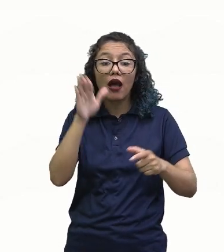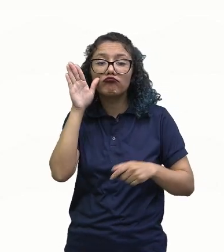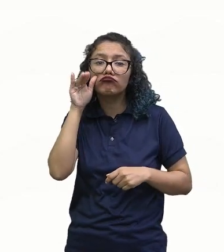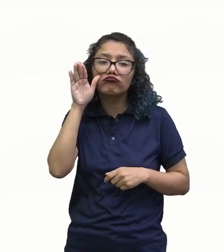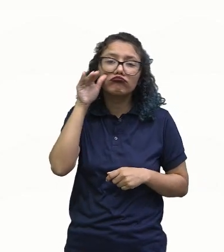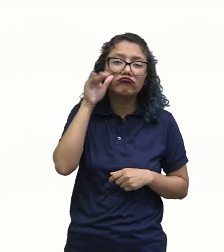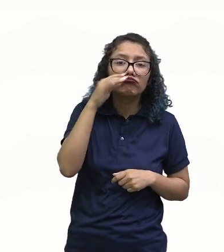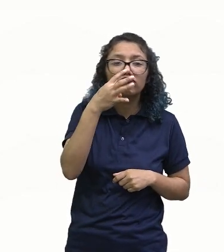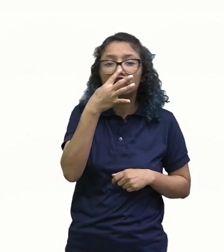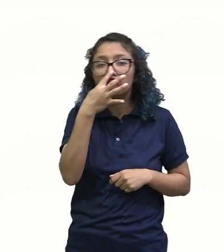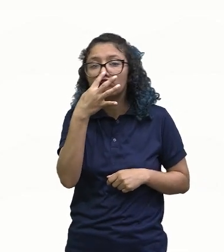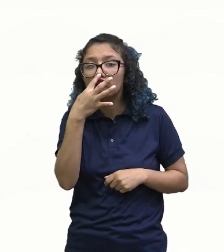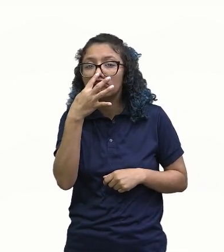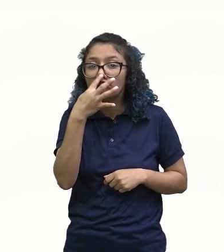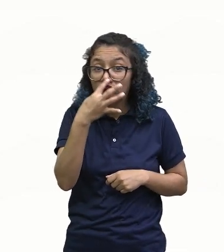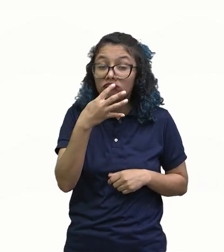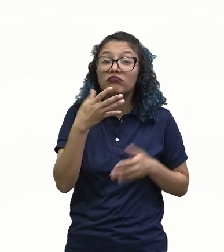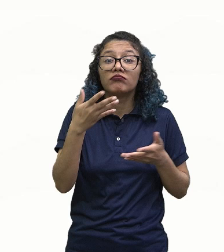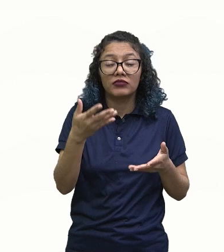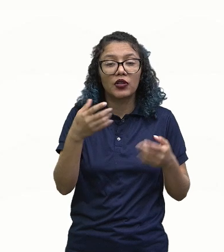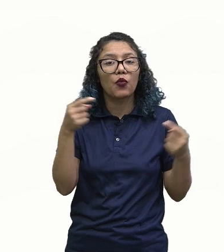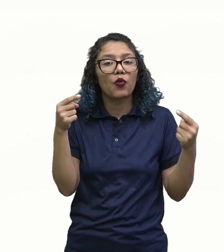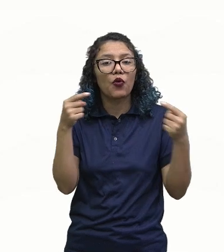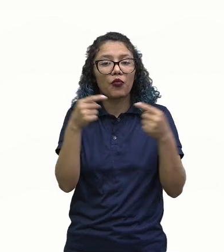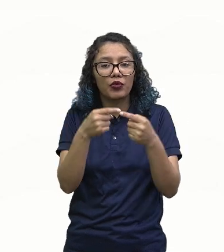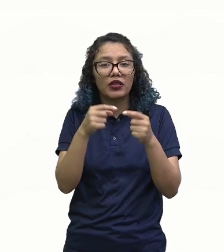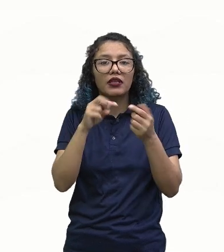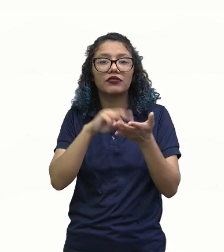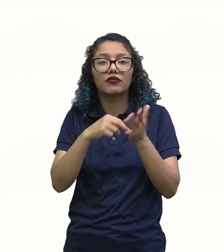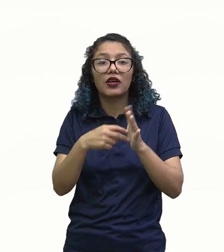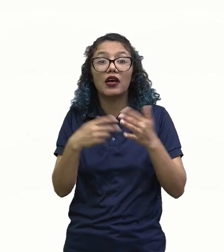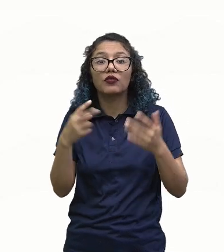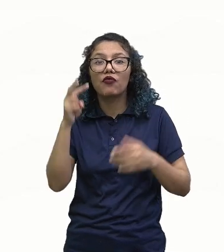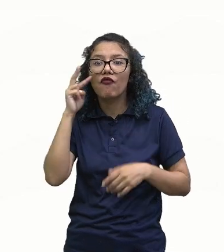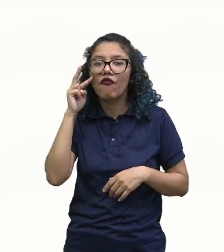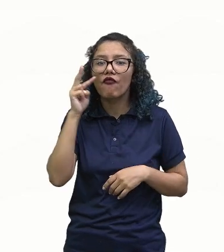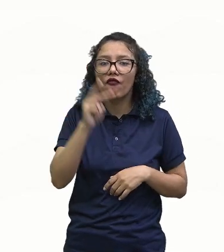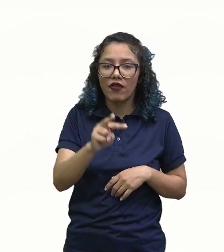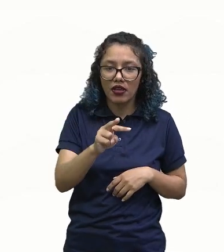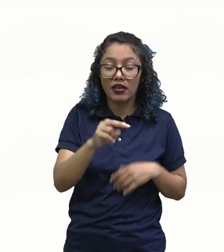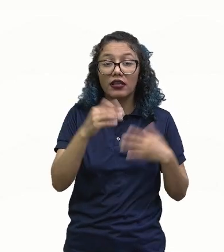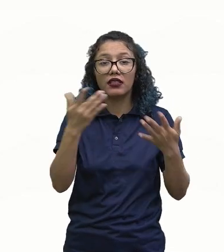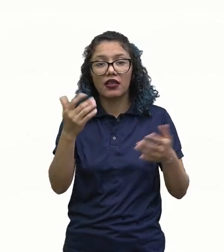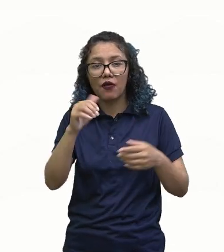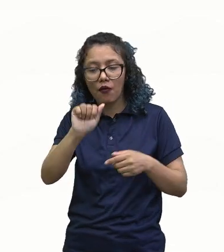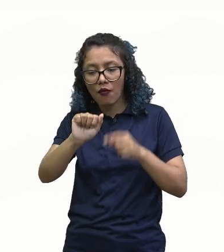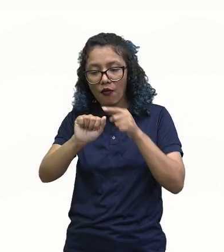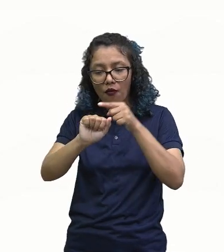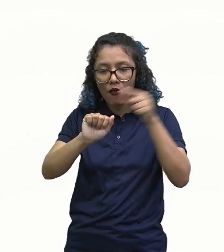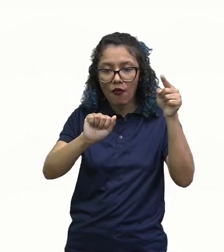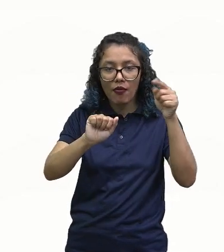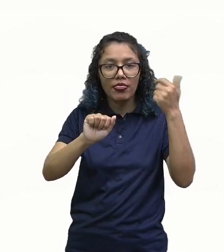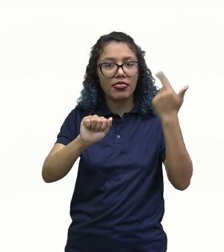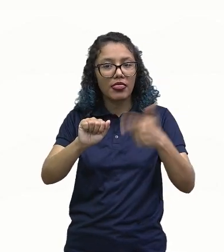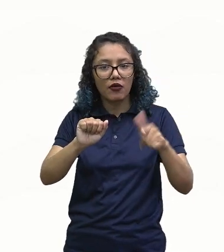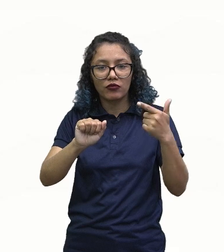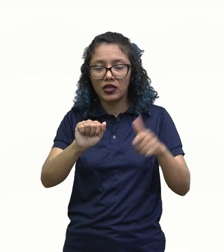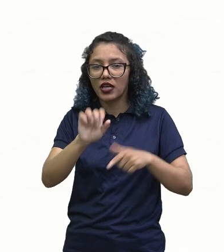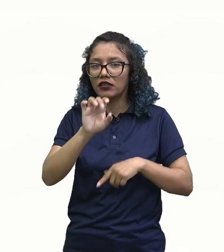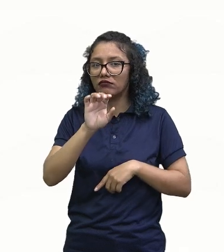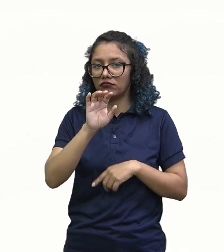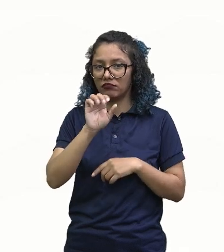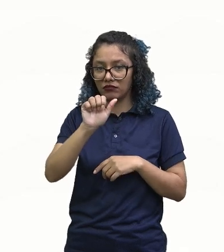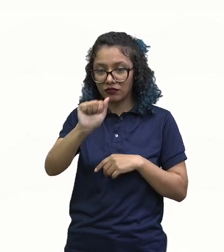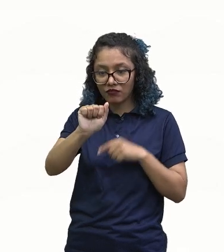contemplando. Então, em sentido de ver, não há crase. Então, fica assim mesmo, sem